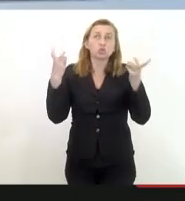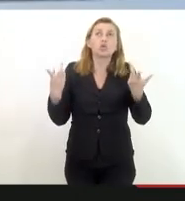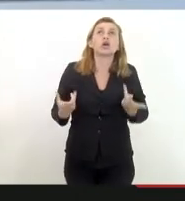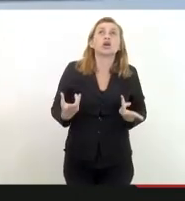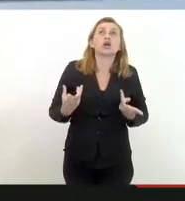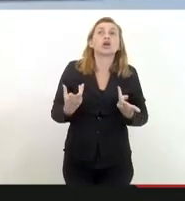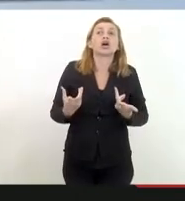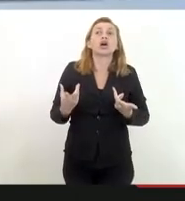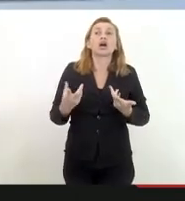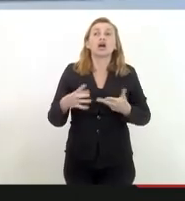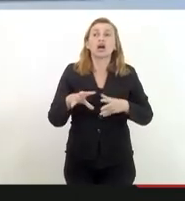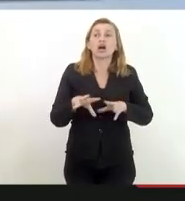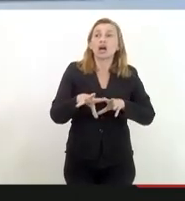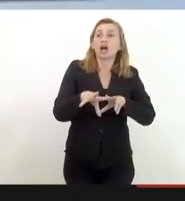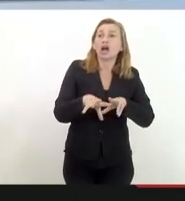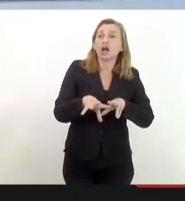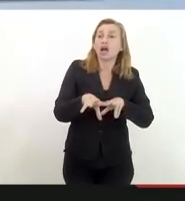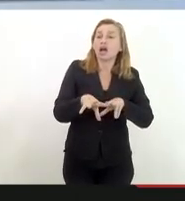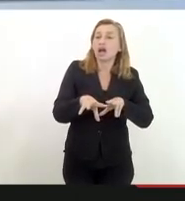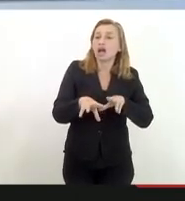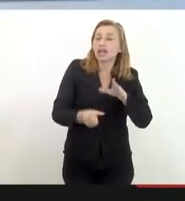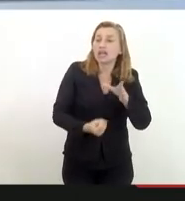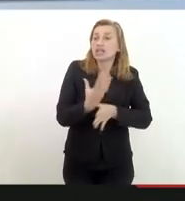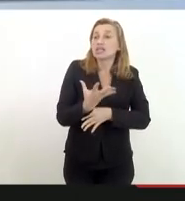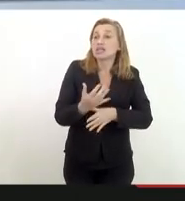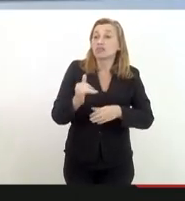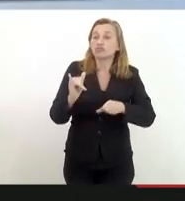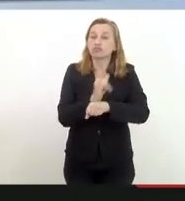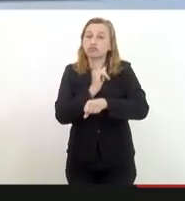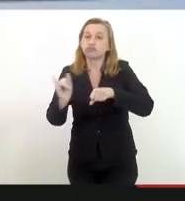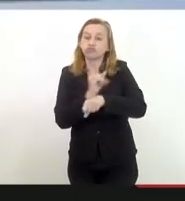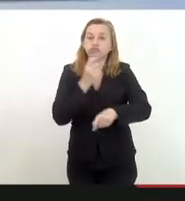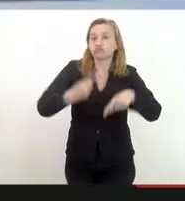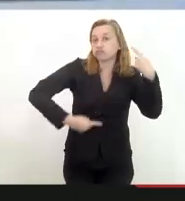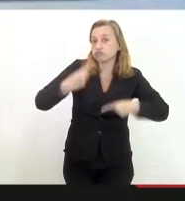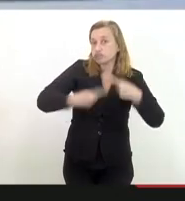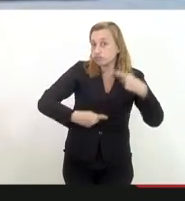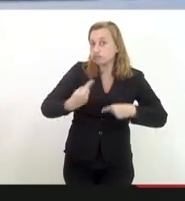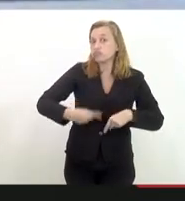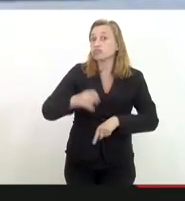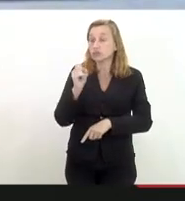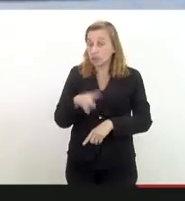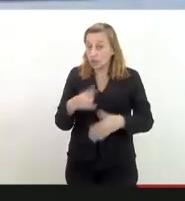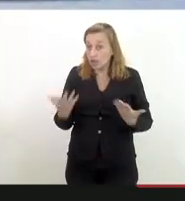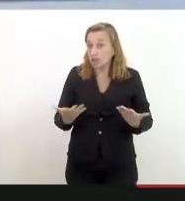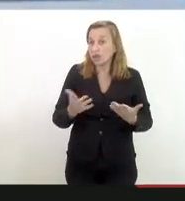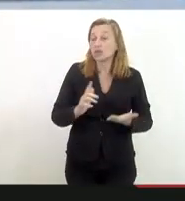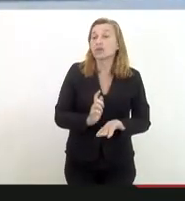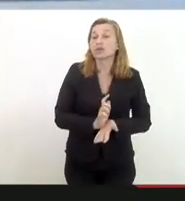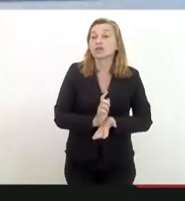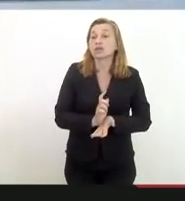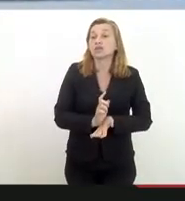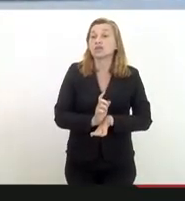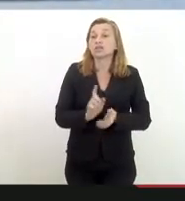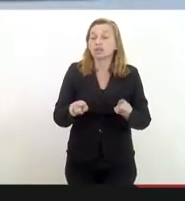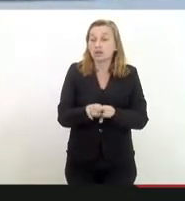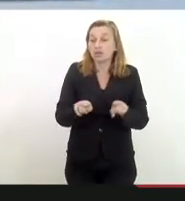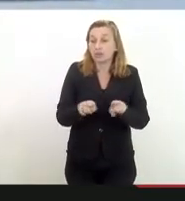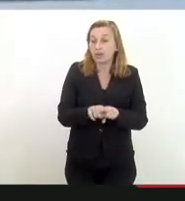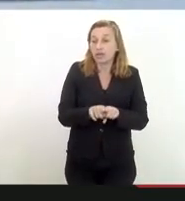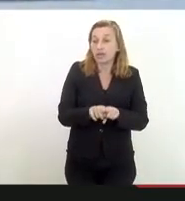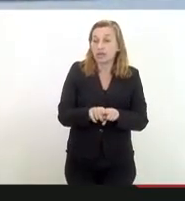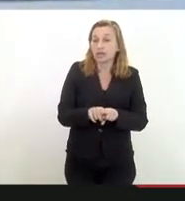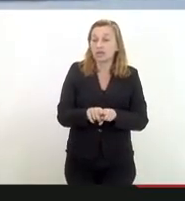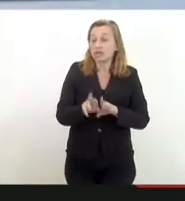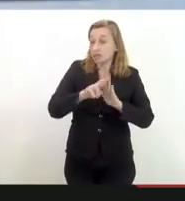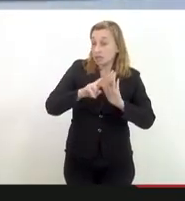A formulação de políticas, estratégias e ações intersetoriais e as intervenções sanitárias e